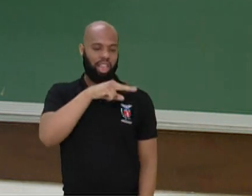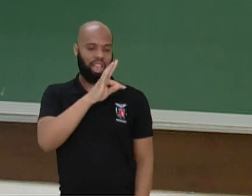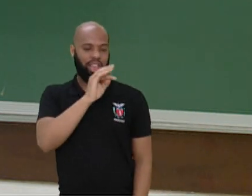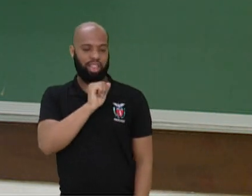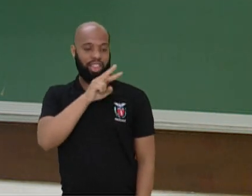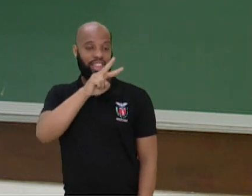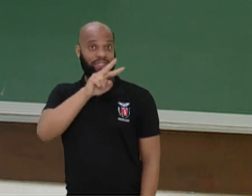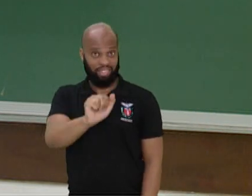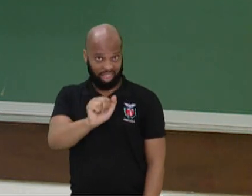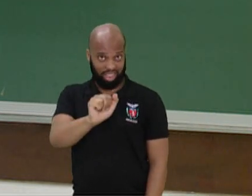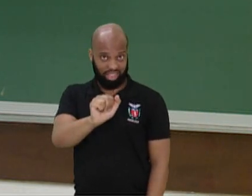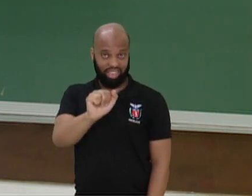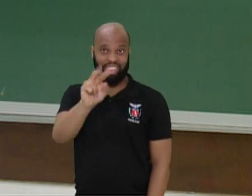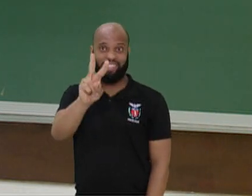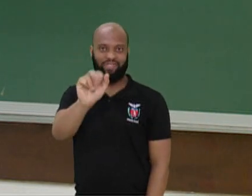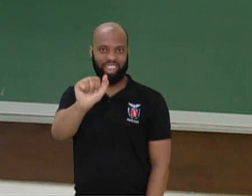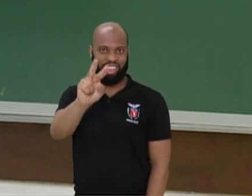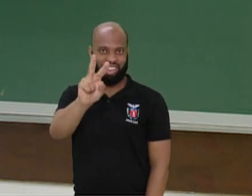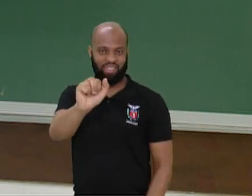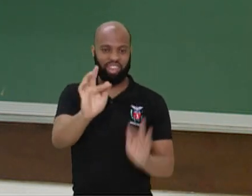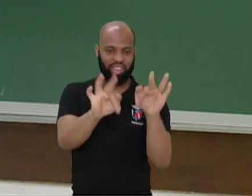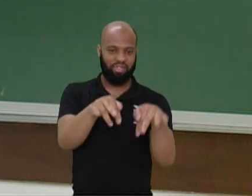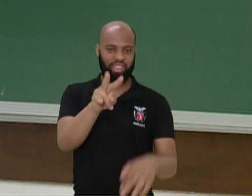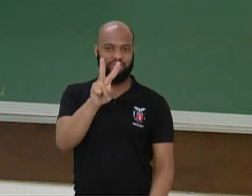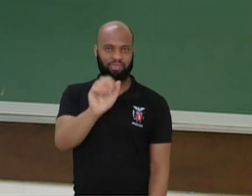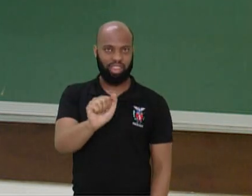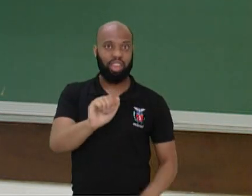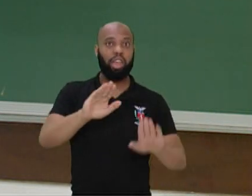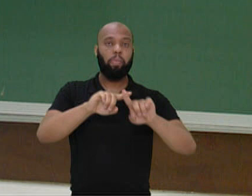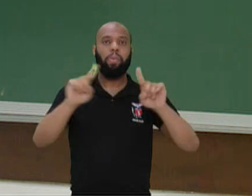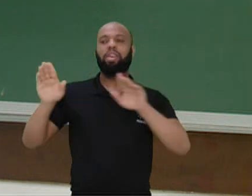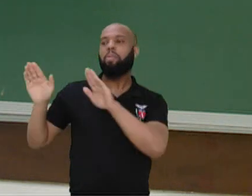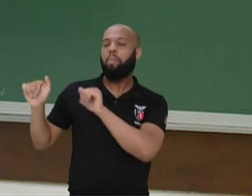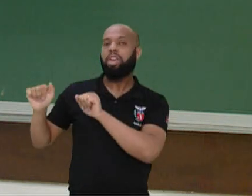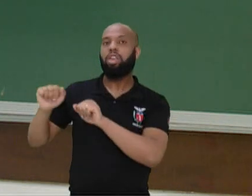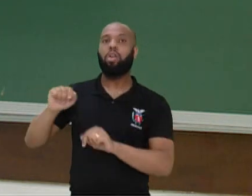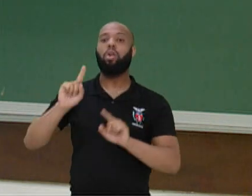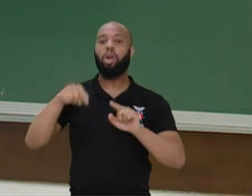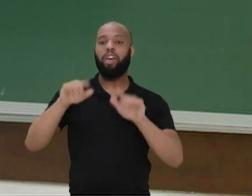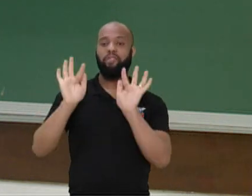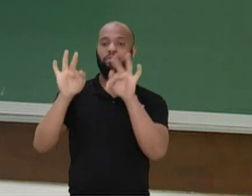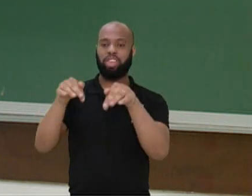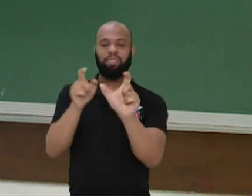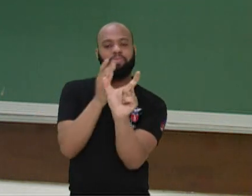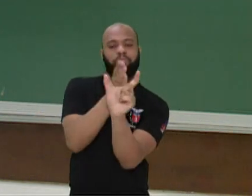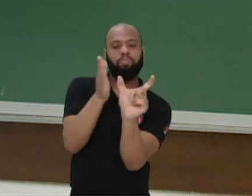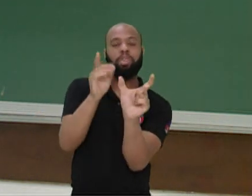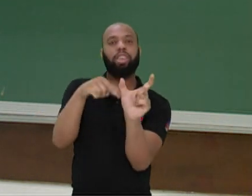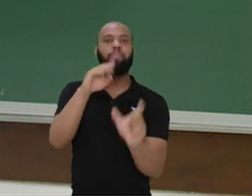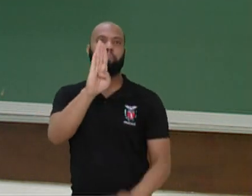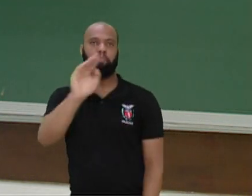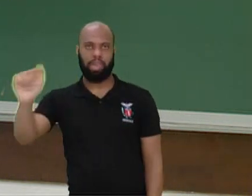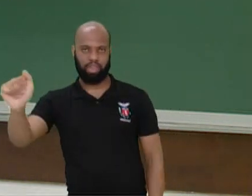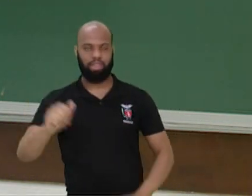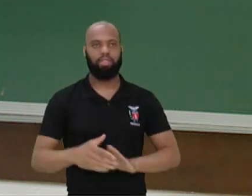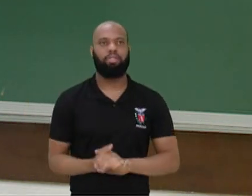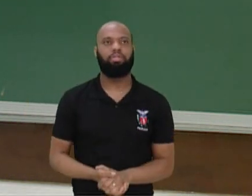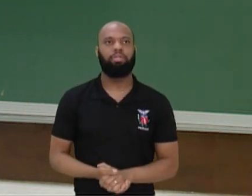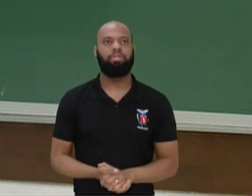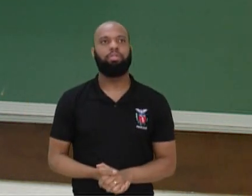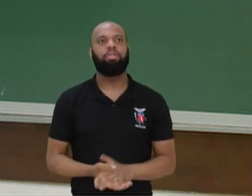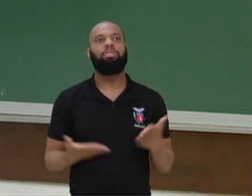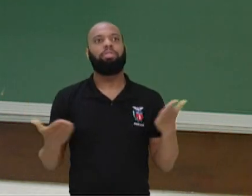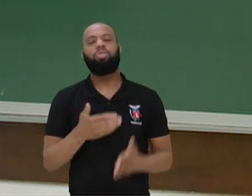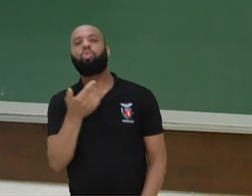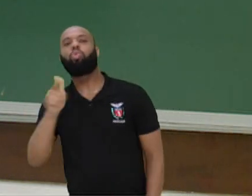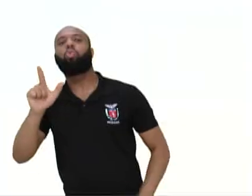com V. Em espanhol, o que diferencia é a terminação com B. E assim por diante. O próximo